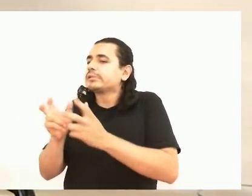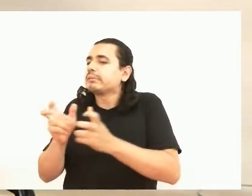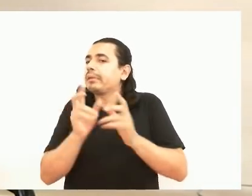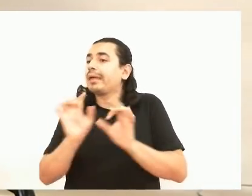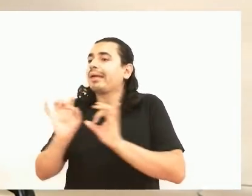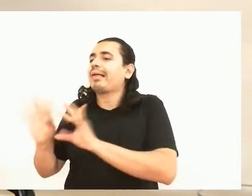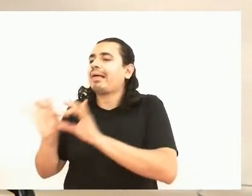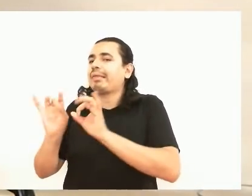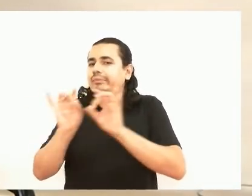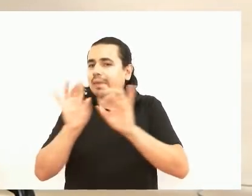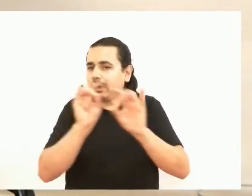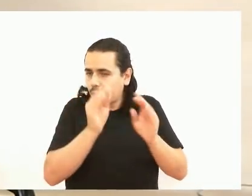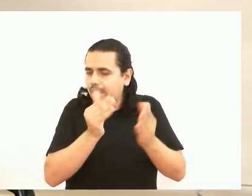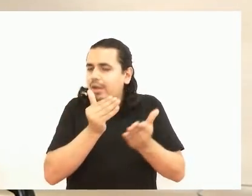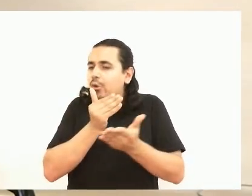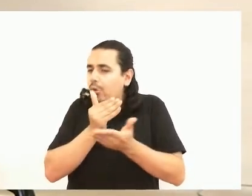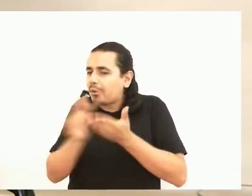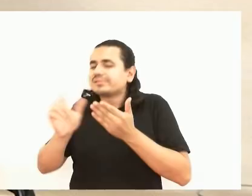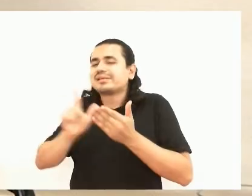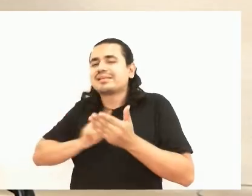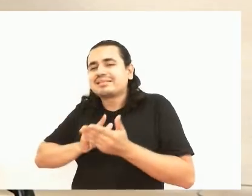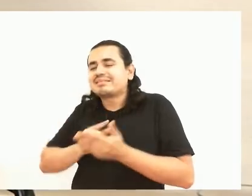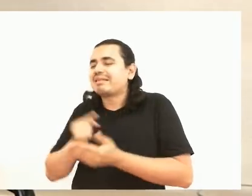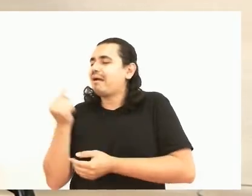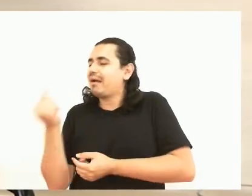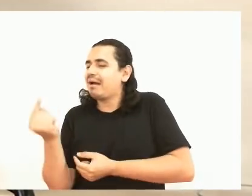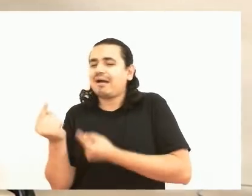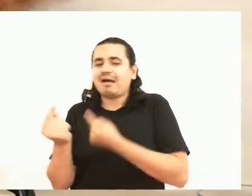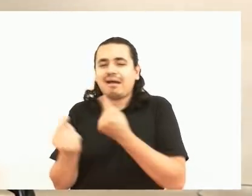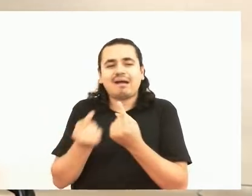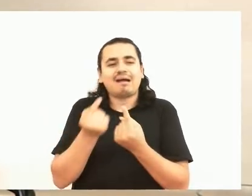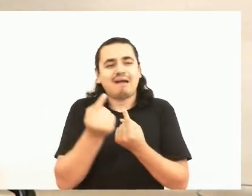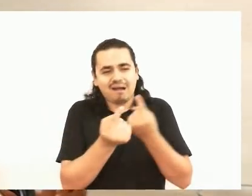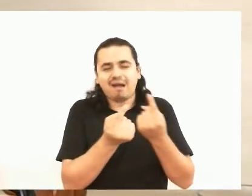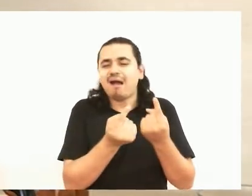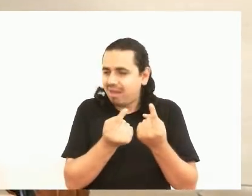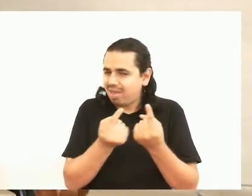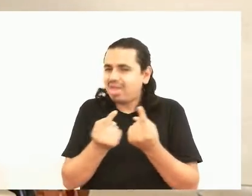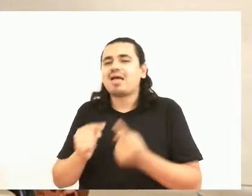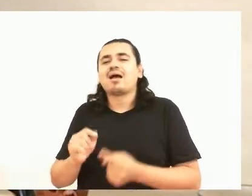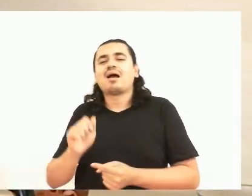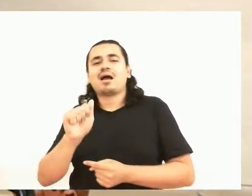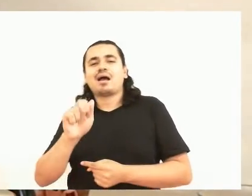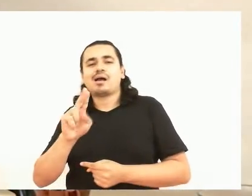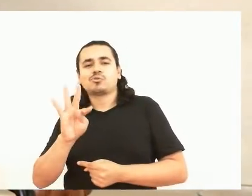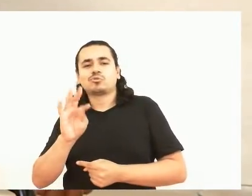provoca a singularidade de cada aluno então a gente está falando de autonomia